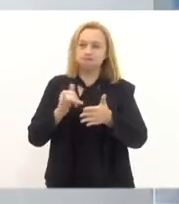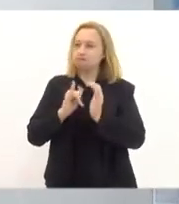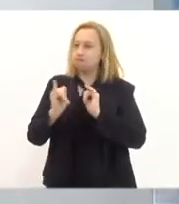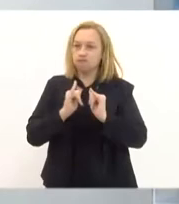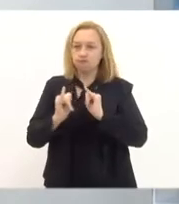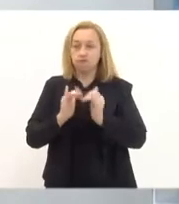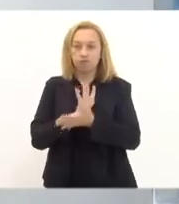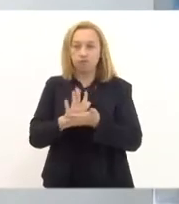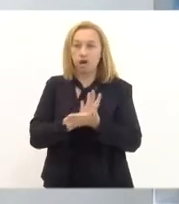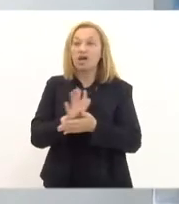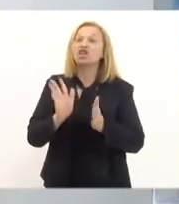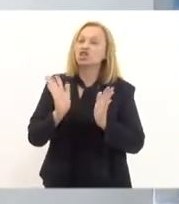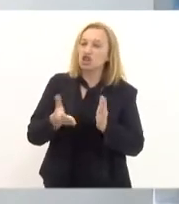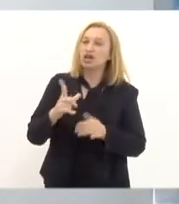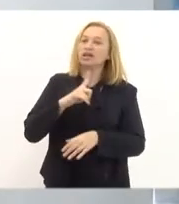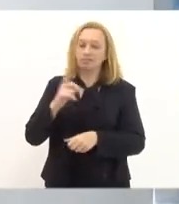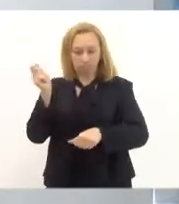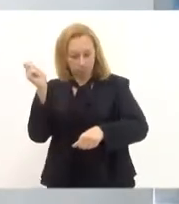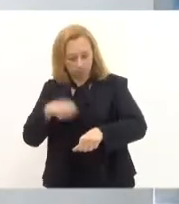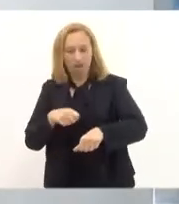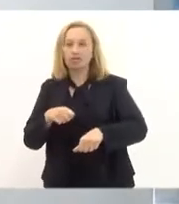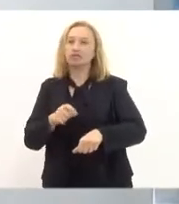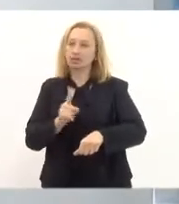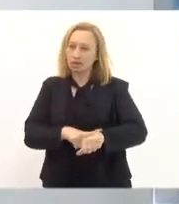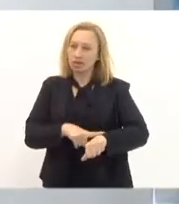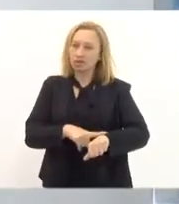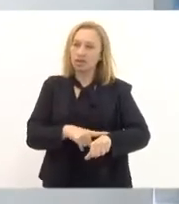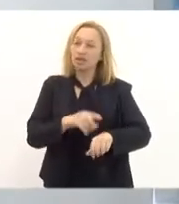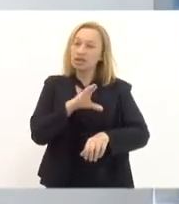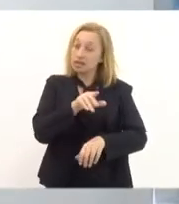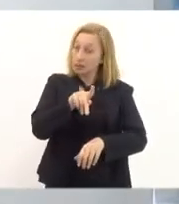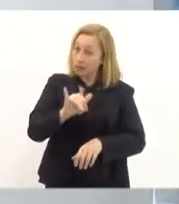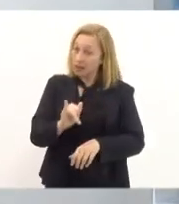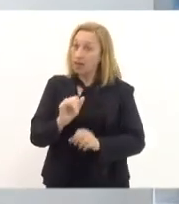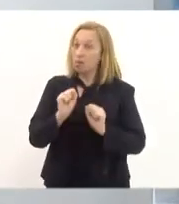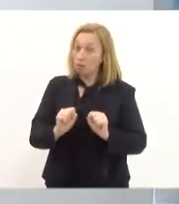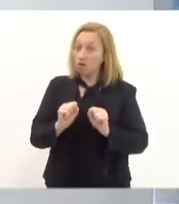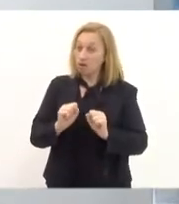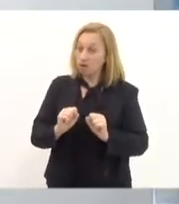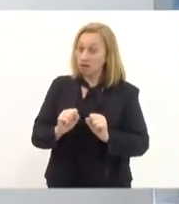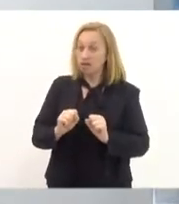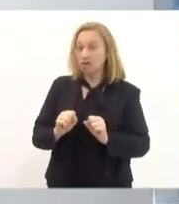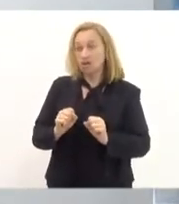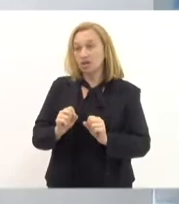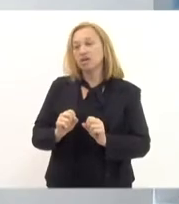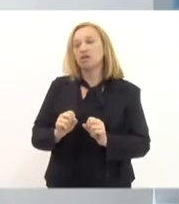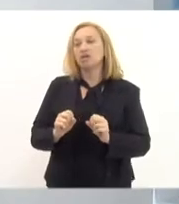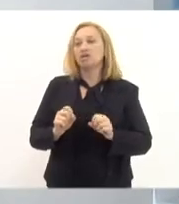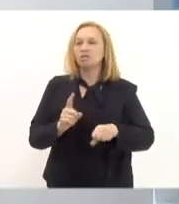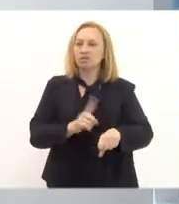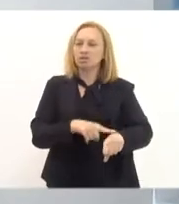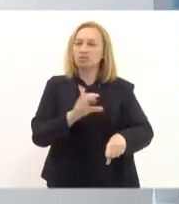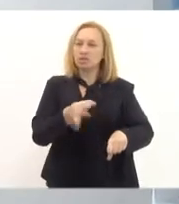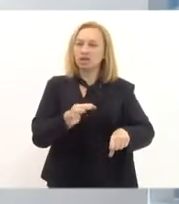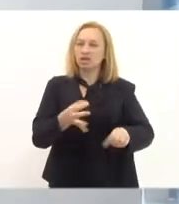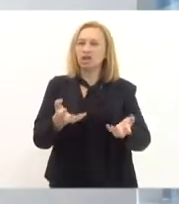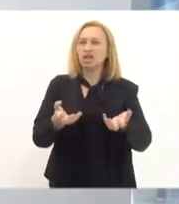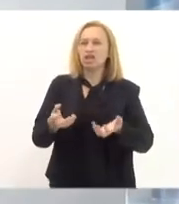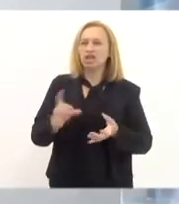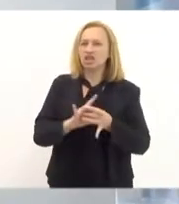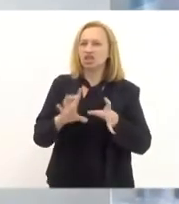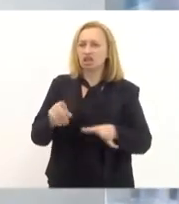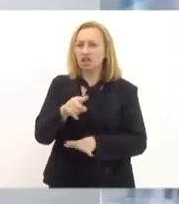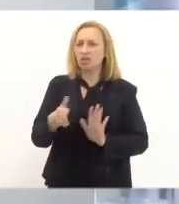já que nós temos o nosso tempo né no prazo a nossa sempre que pode ser prorrogado mas nós temos o nosso pra da CPI queria deixar aqui